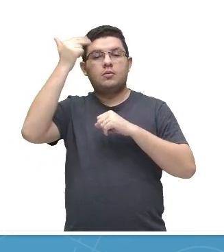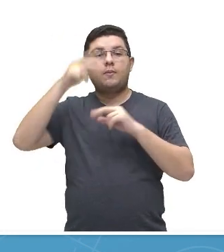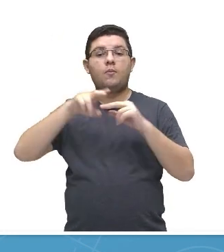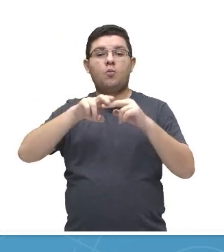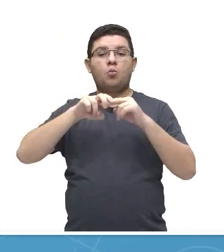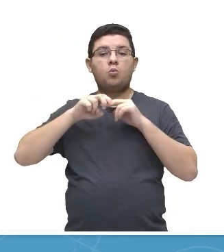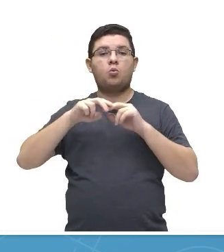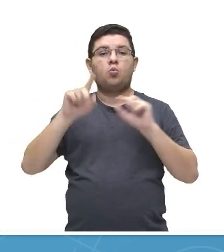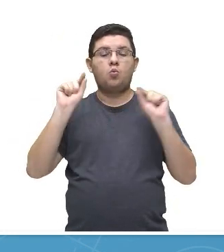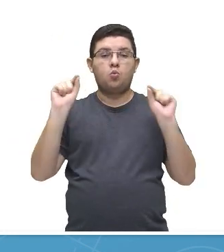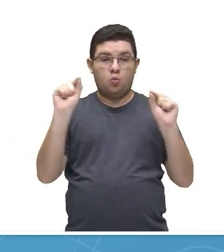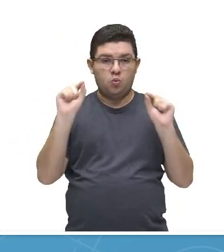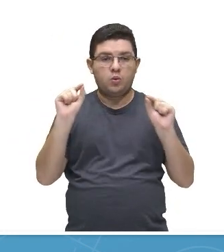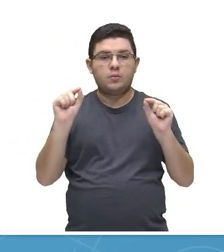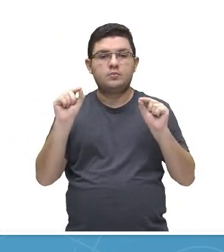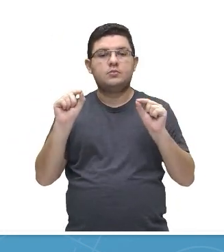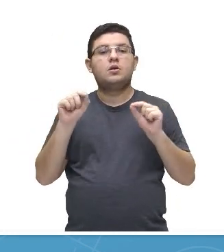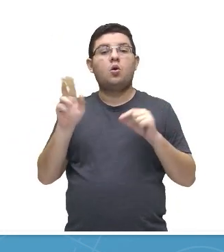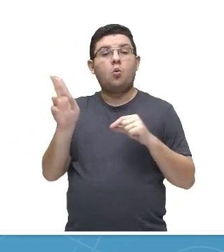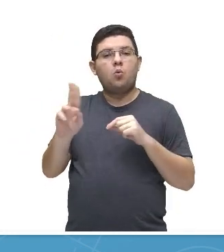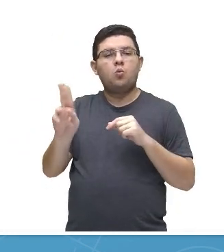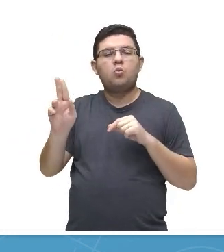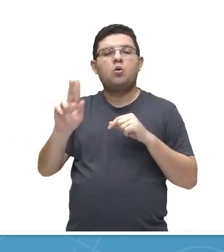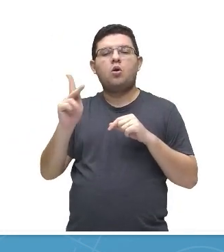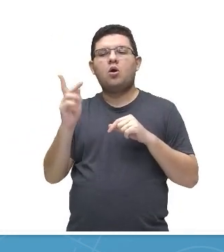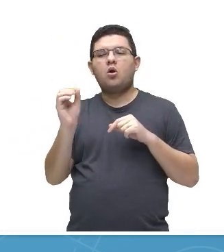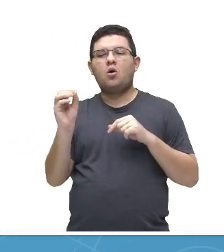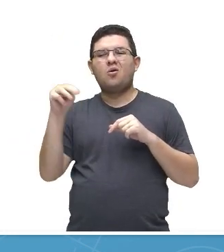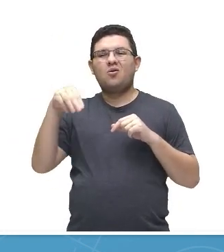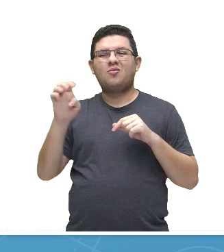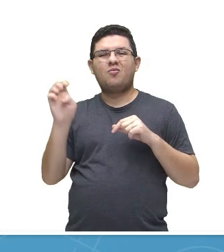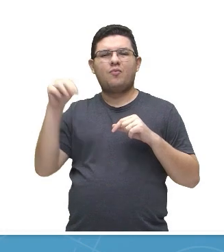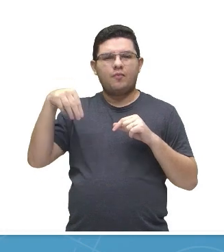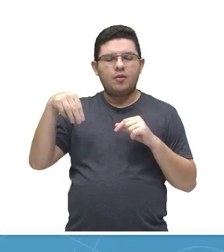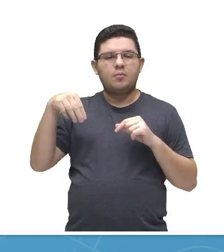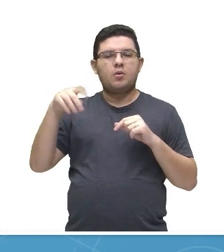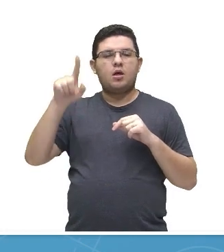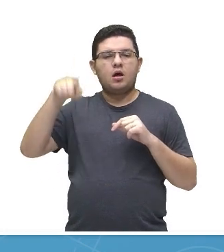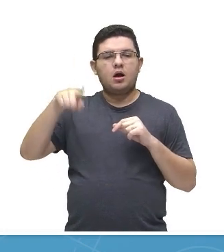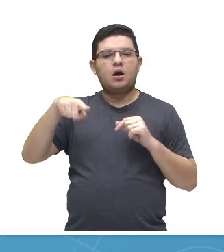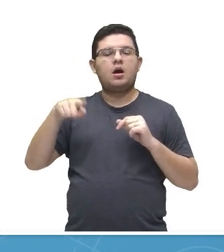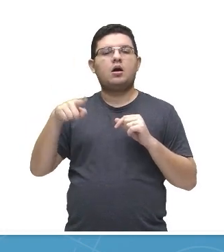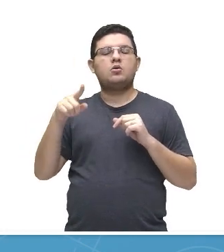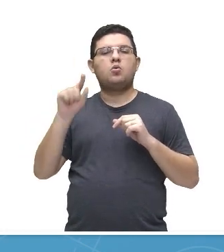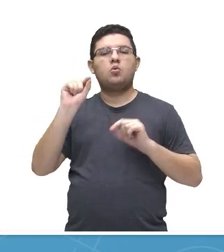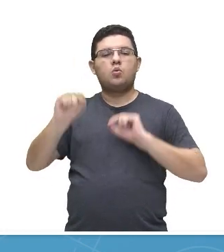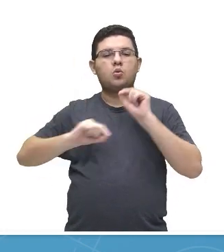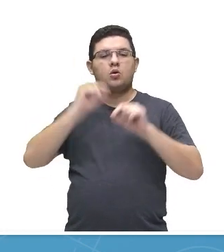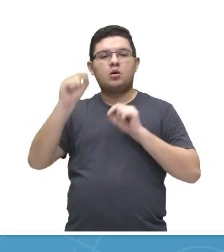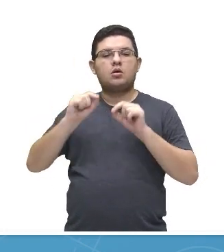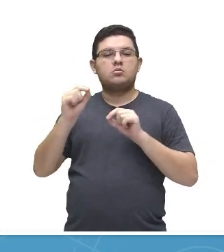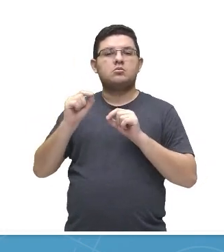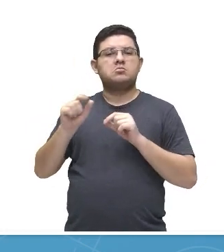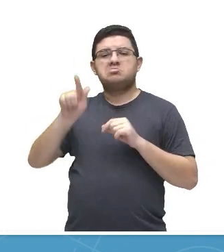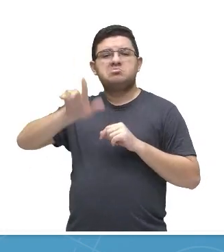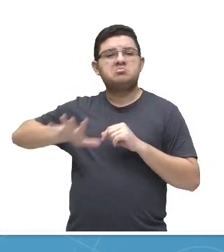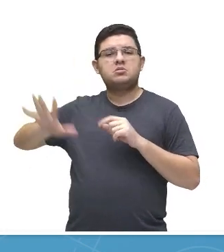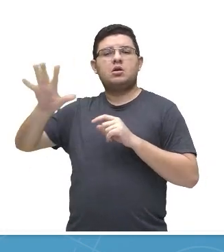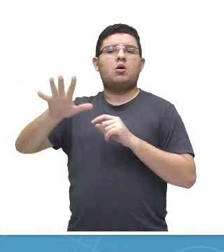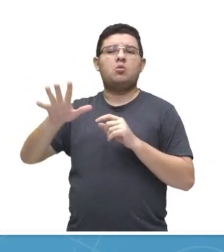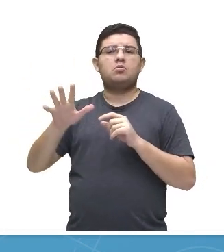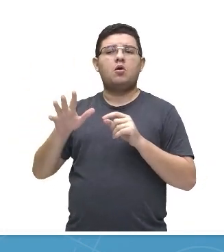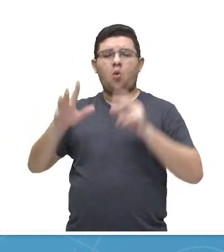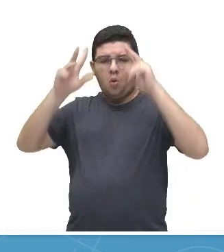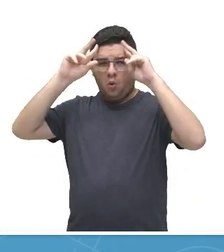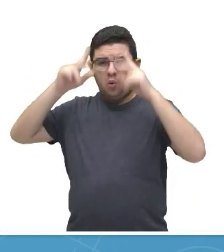Porque eu estou nomeando um ser que pertence, é um ser genérico, a espécie homem, não